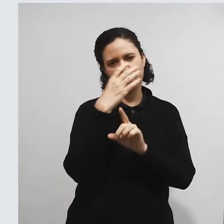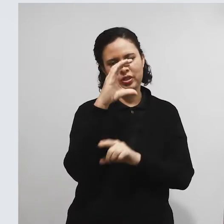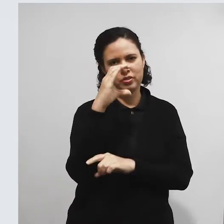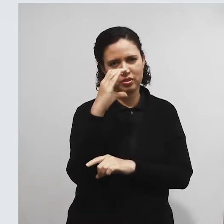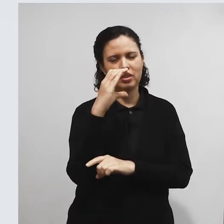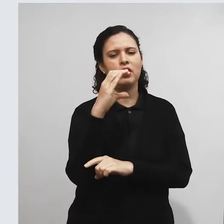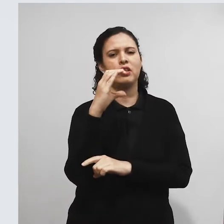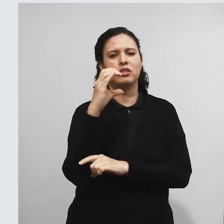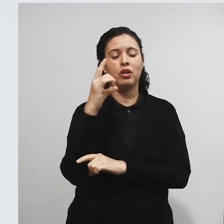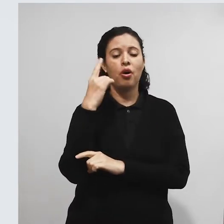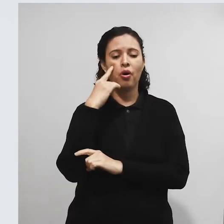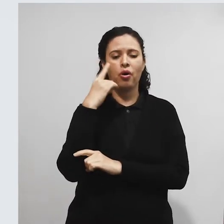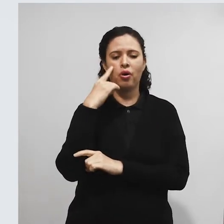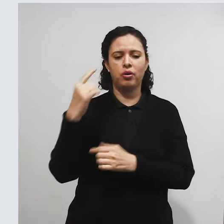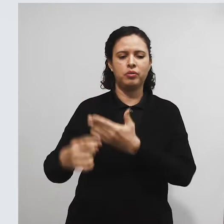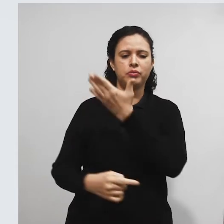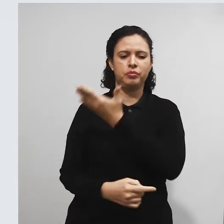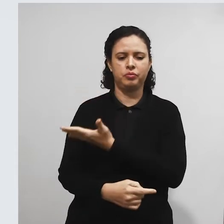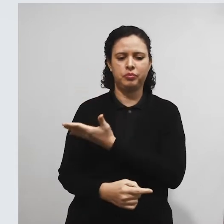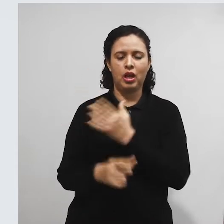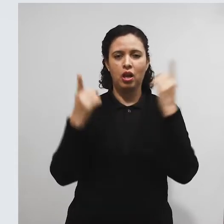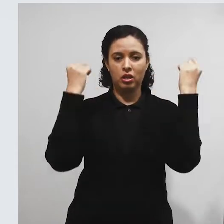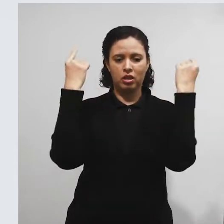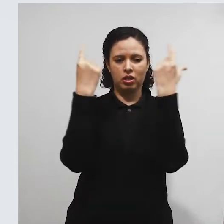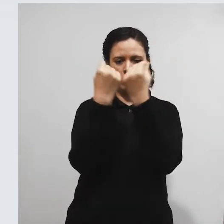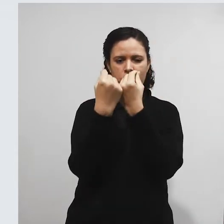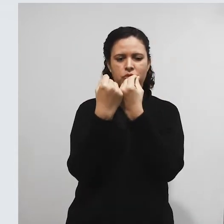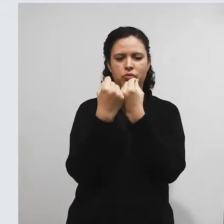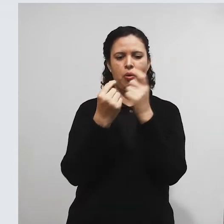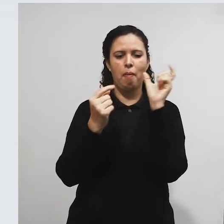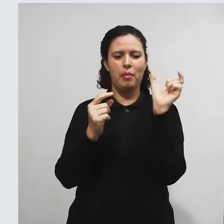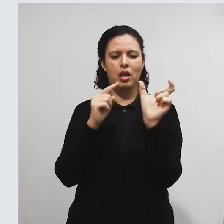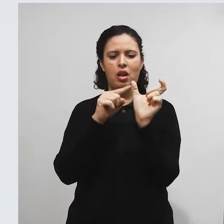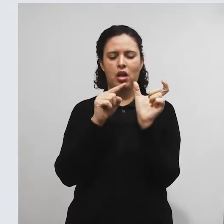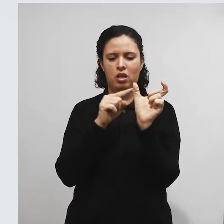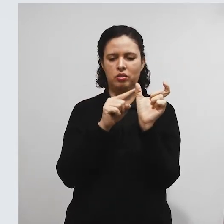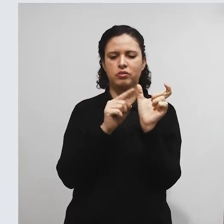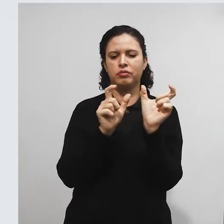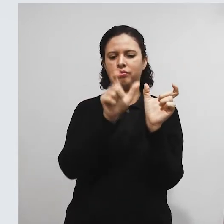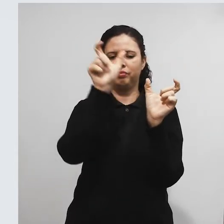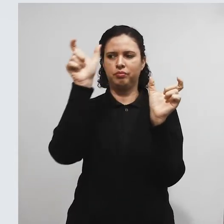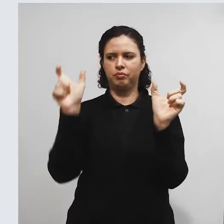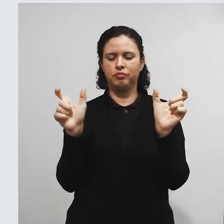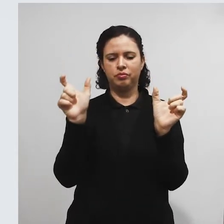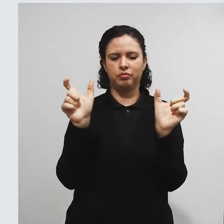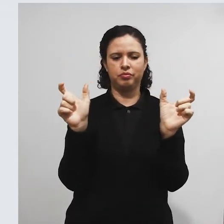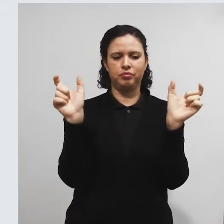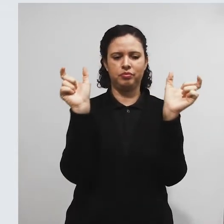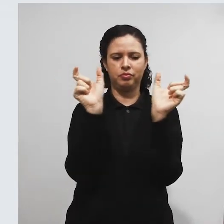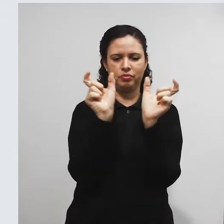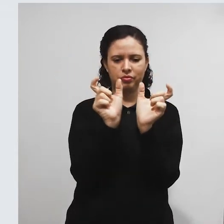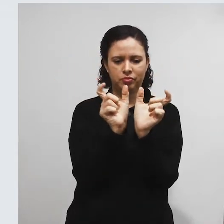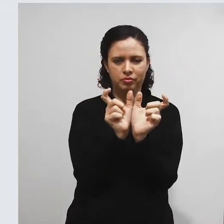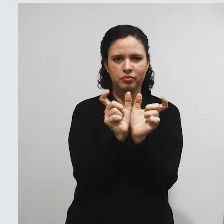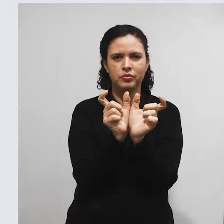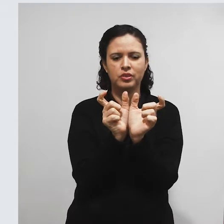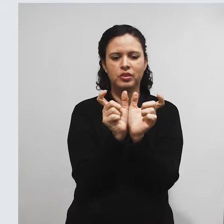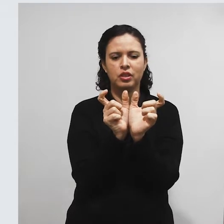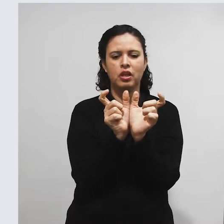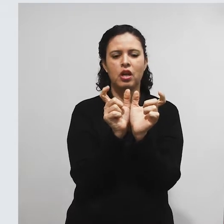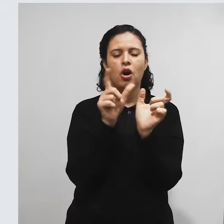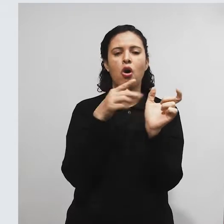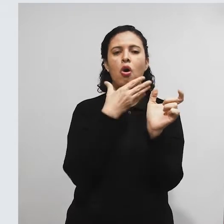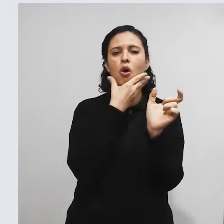mais palavras. Então, do grego anthropos e do grego também